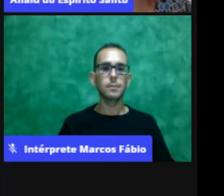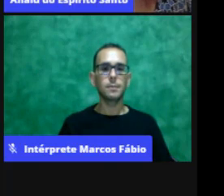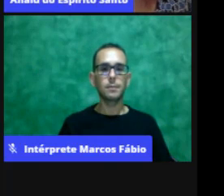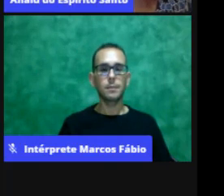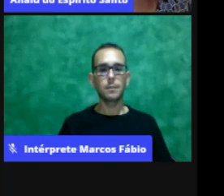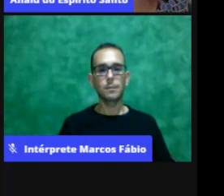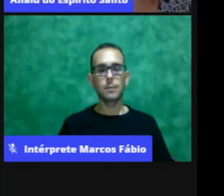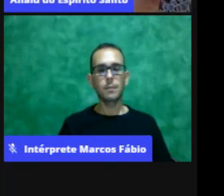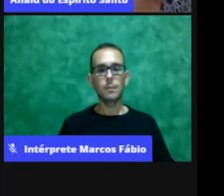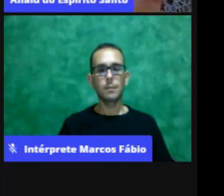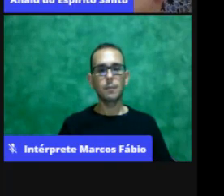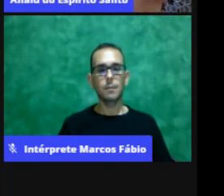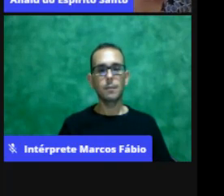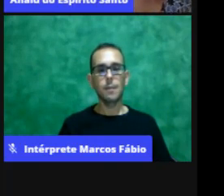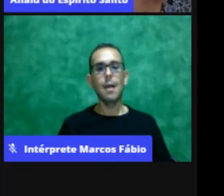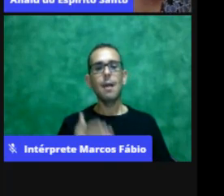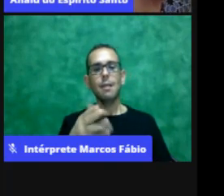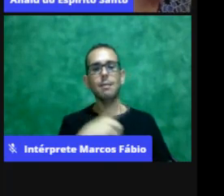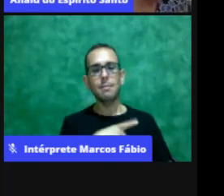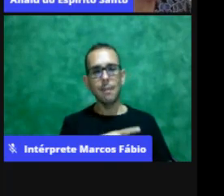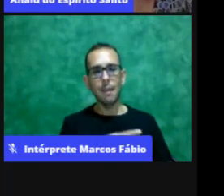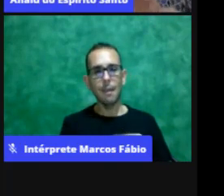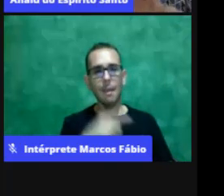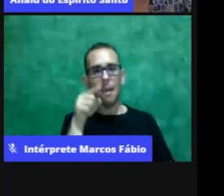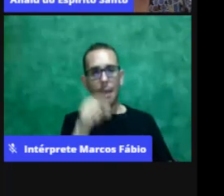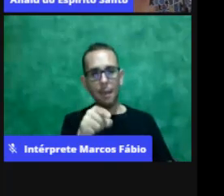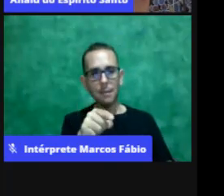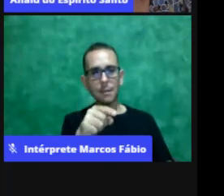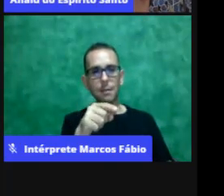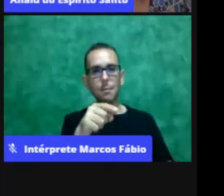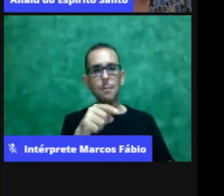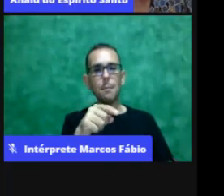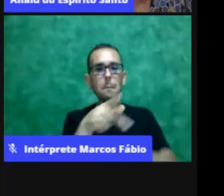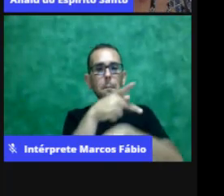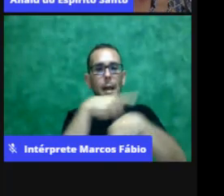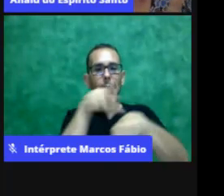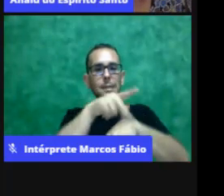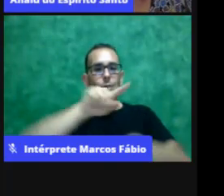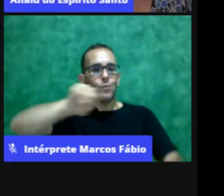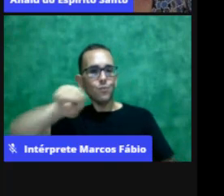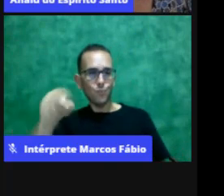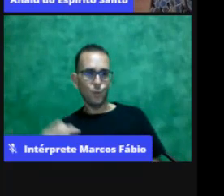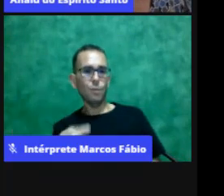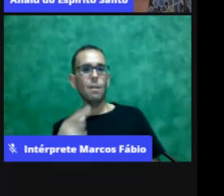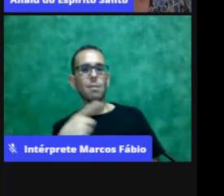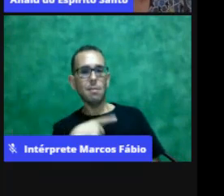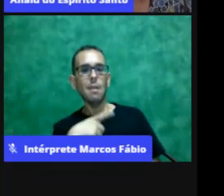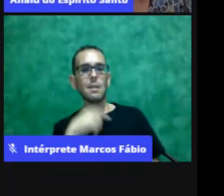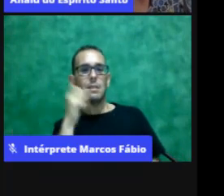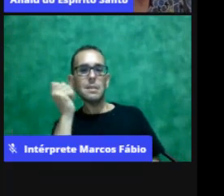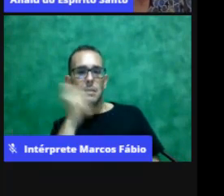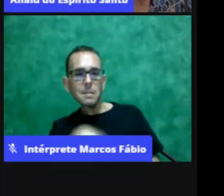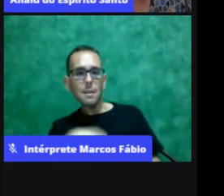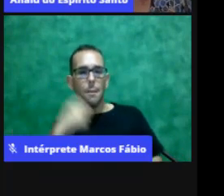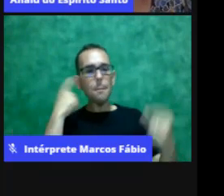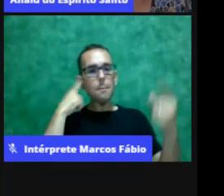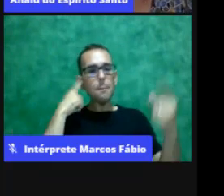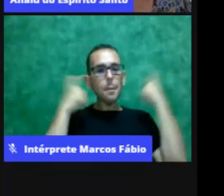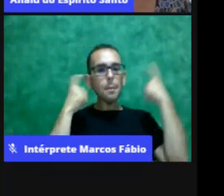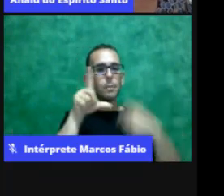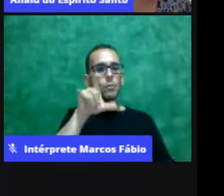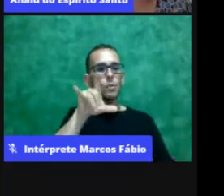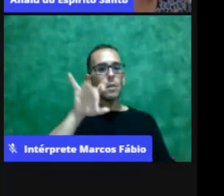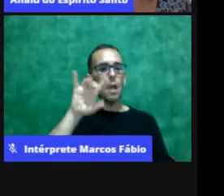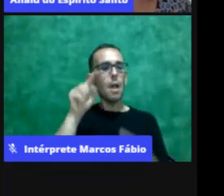Pode passar? Aí tem números, nesse paizinho vírgula, também tem os podcasts desses que ele mostra no Instagram.